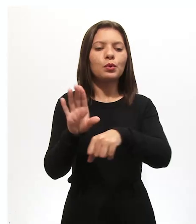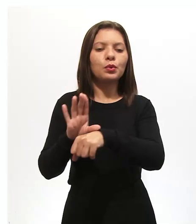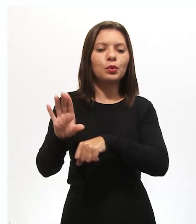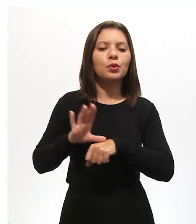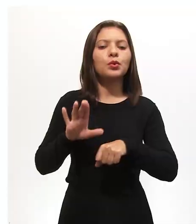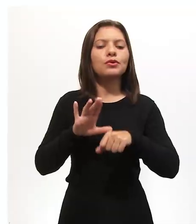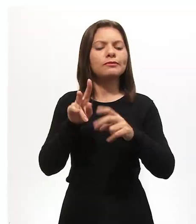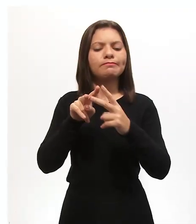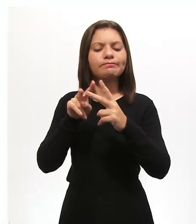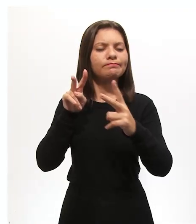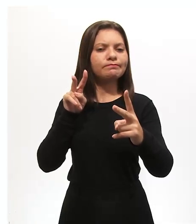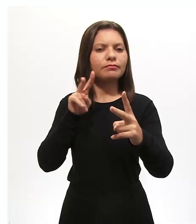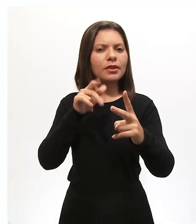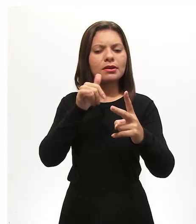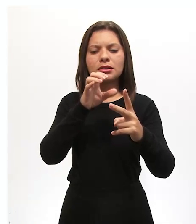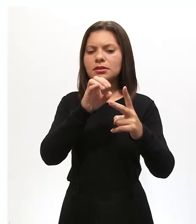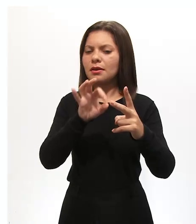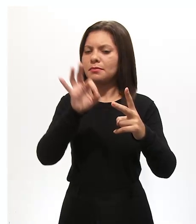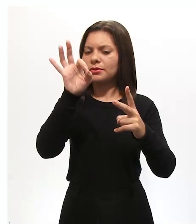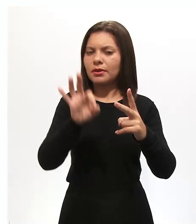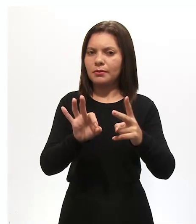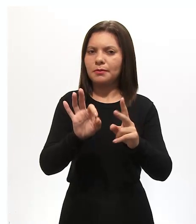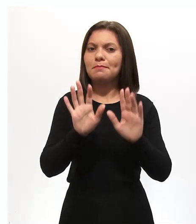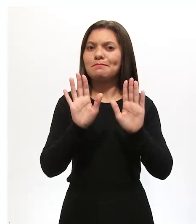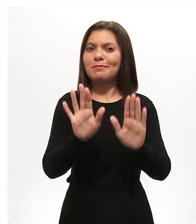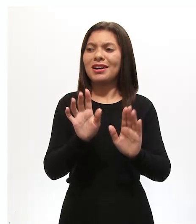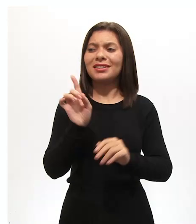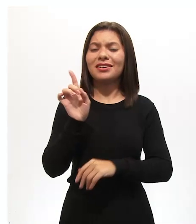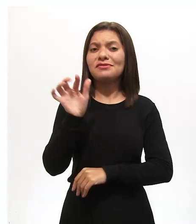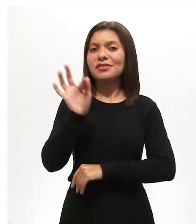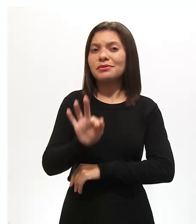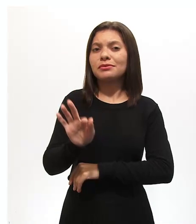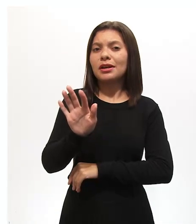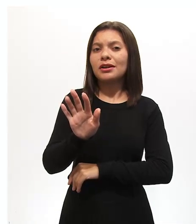de cursos totalmente à distância, ela precisou